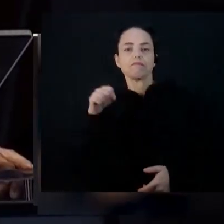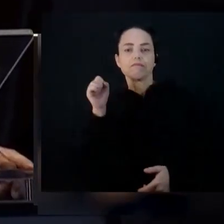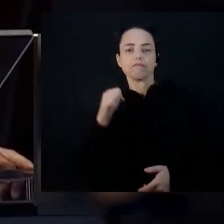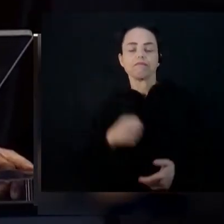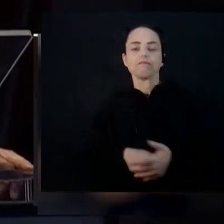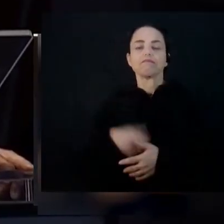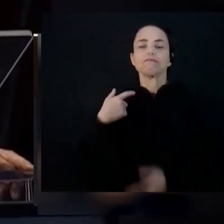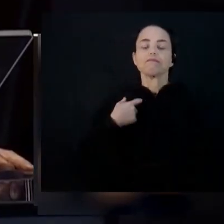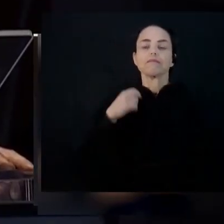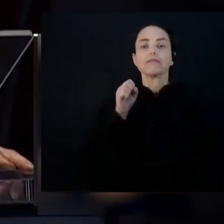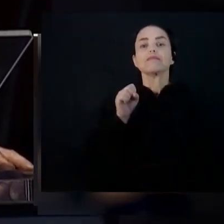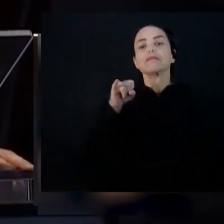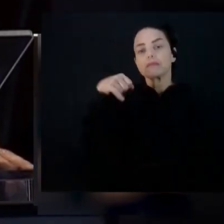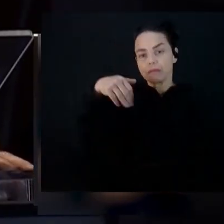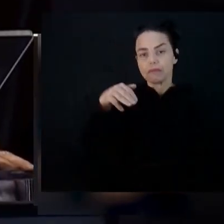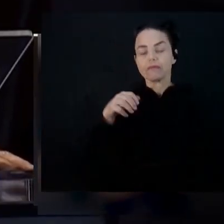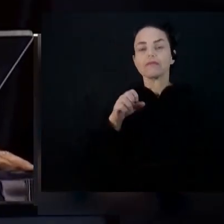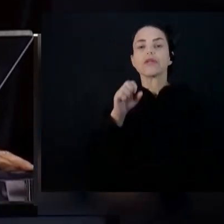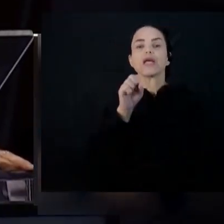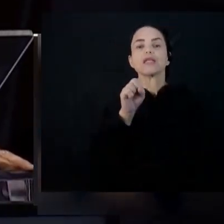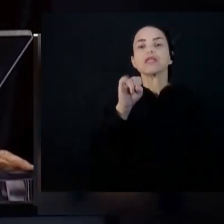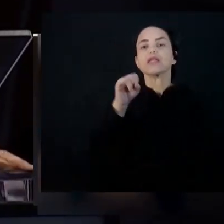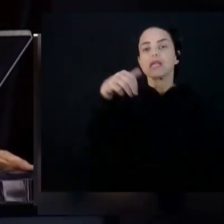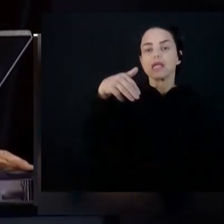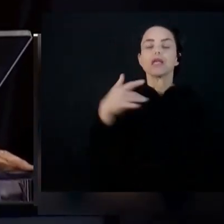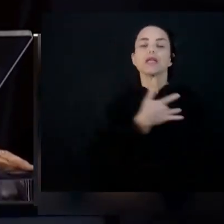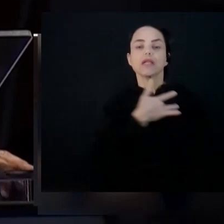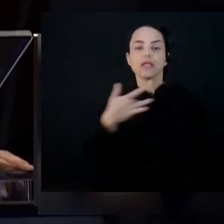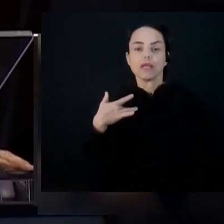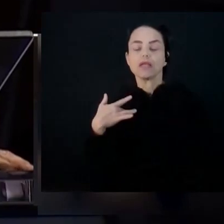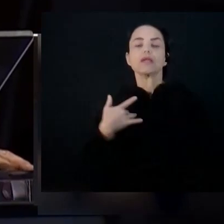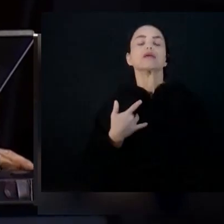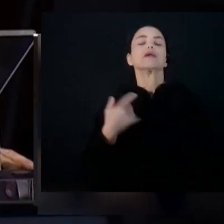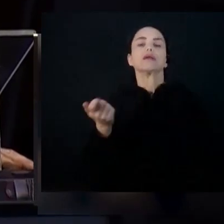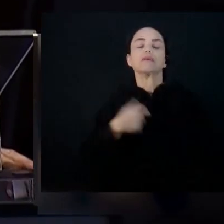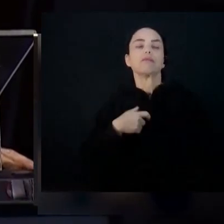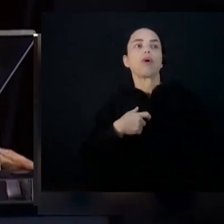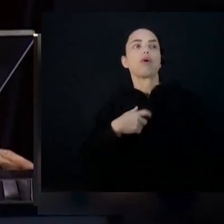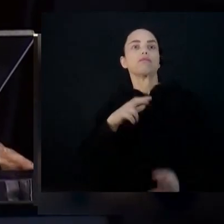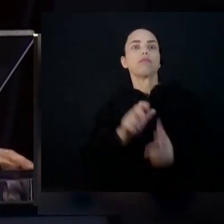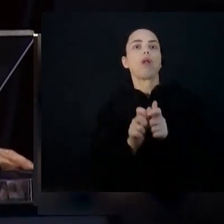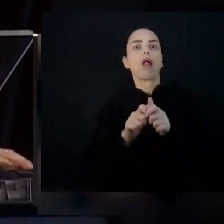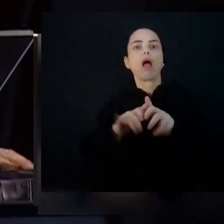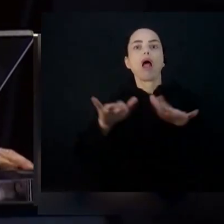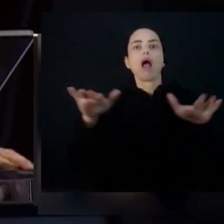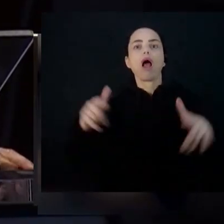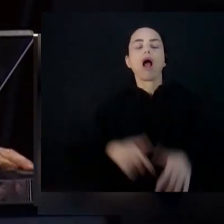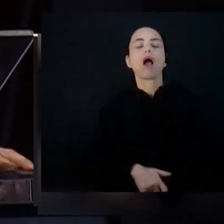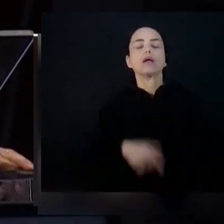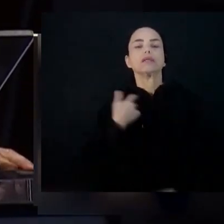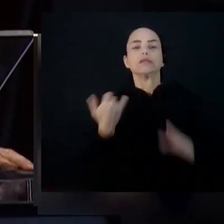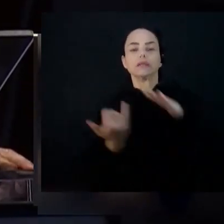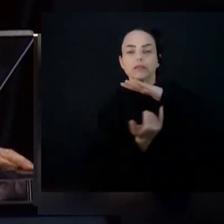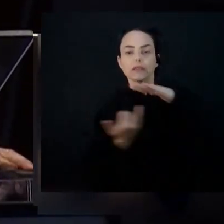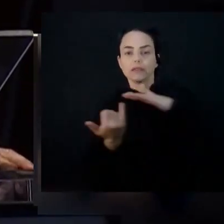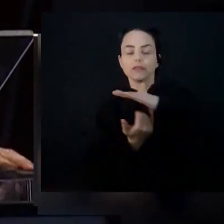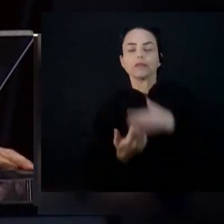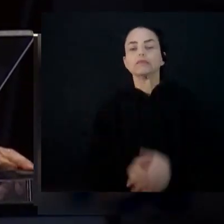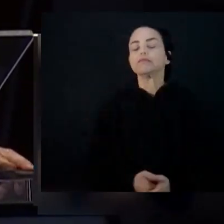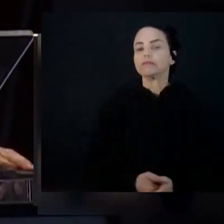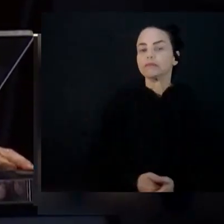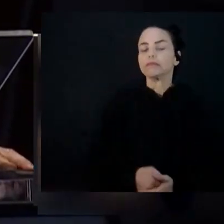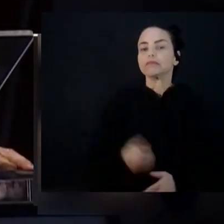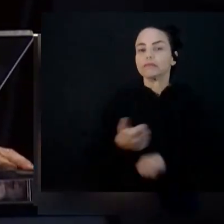a dimensão do trabalho de todos vocês e possa replicar a todas as entidades, a todos os